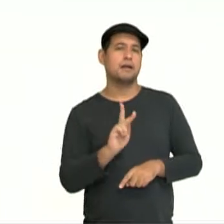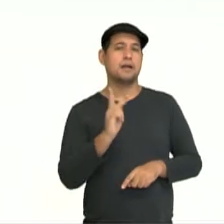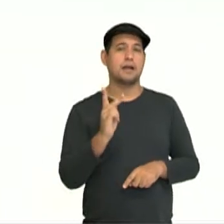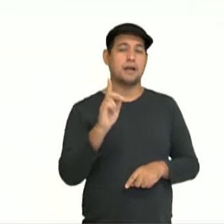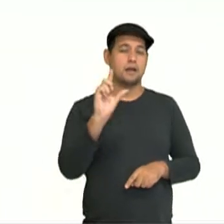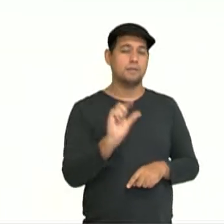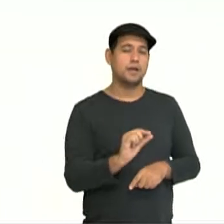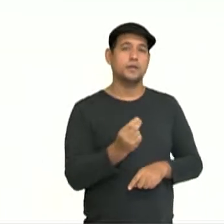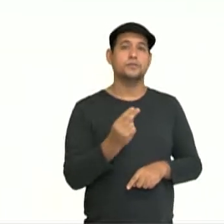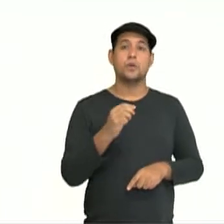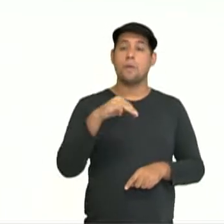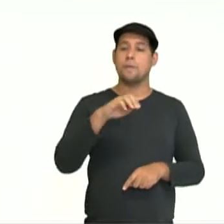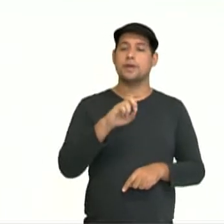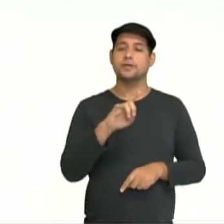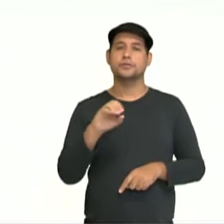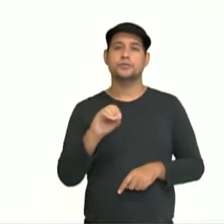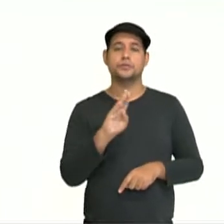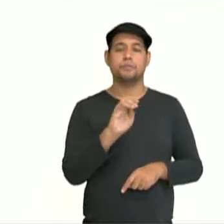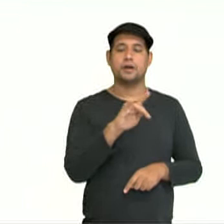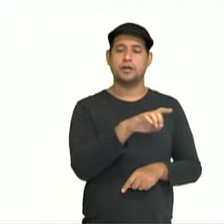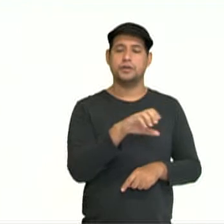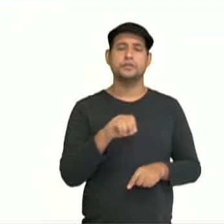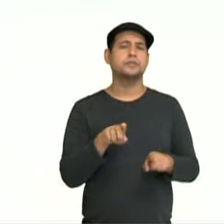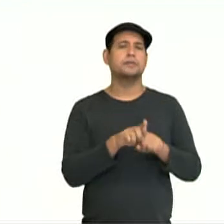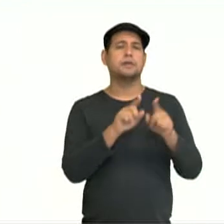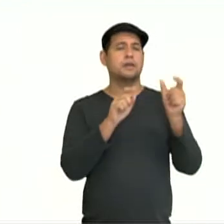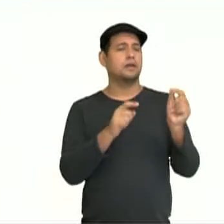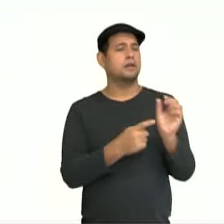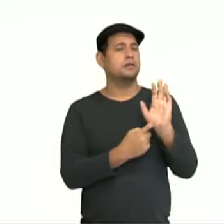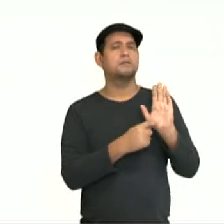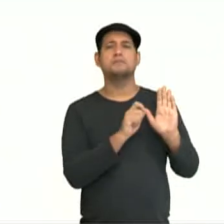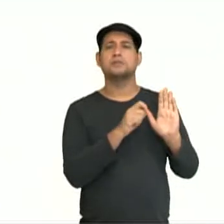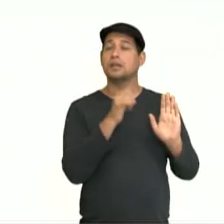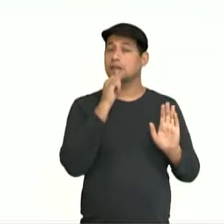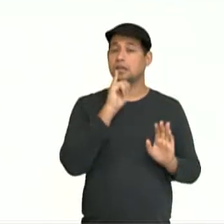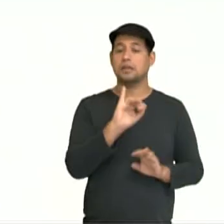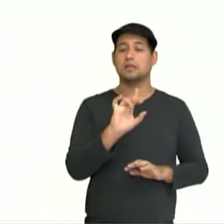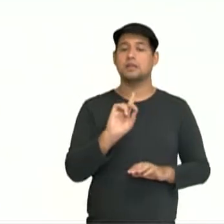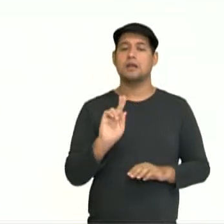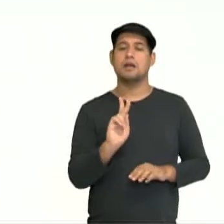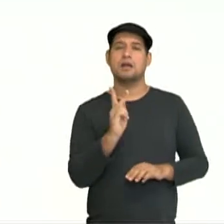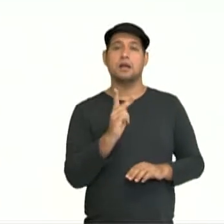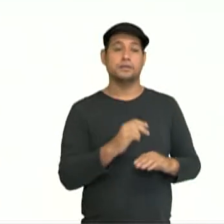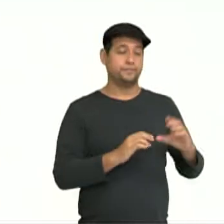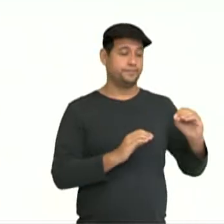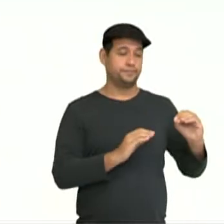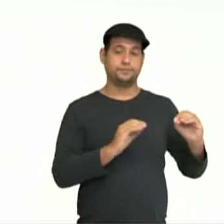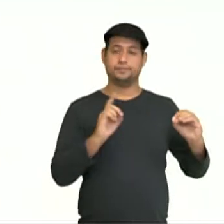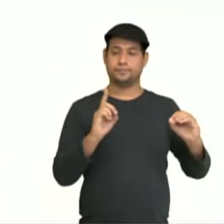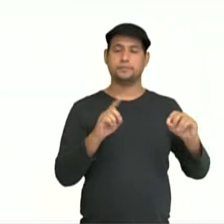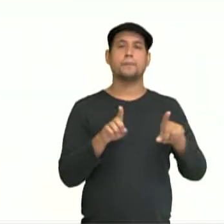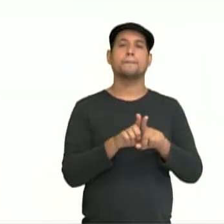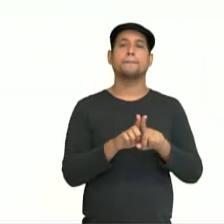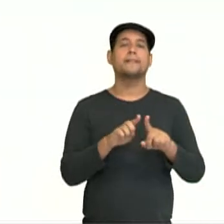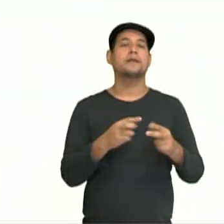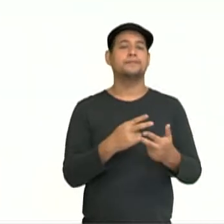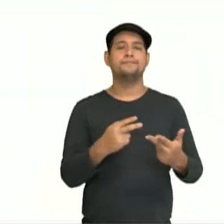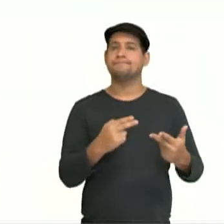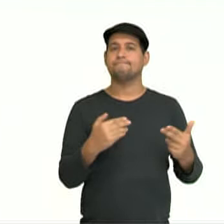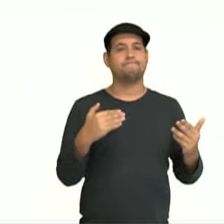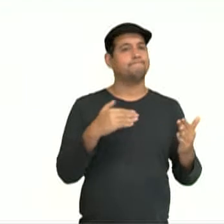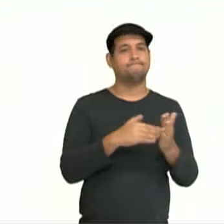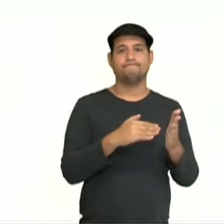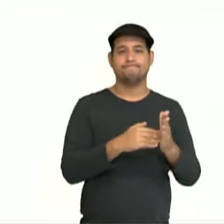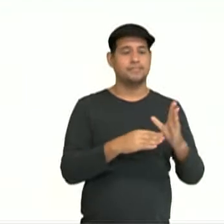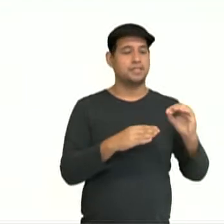ou médio baixo, que é caracterizado quando nós temos no IDH de 0 a 1 índices que não chegam